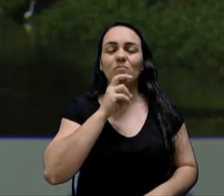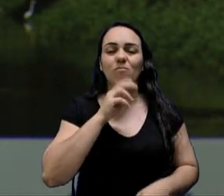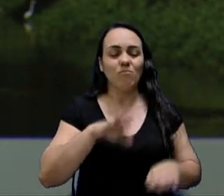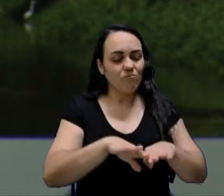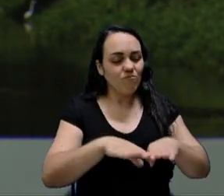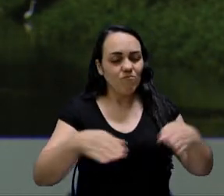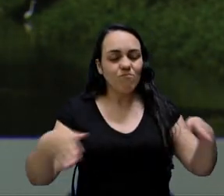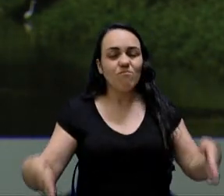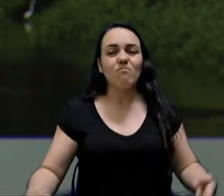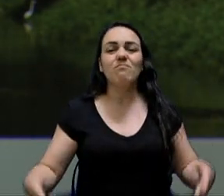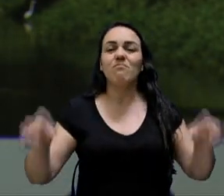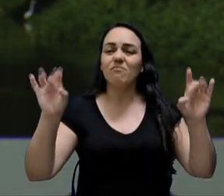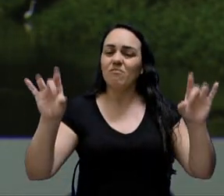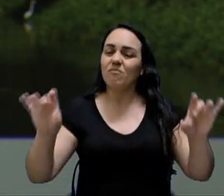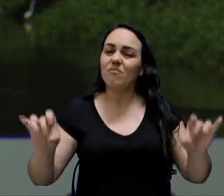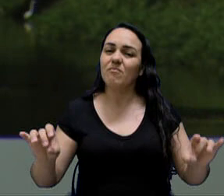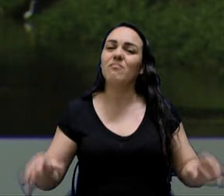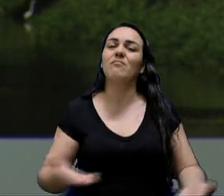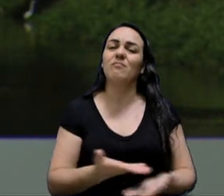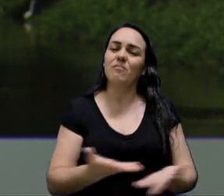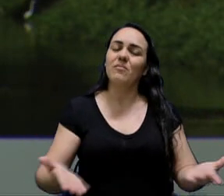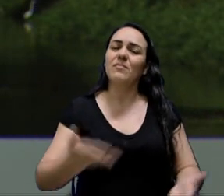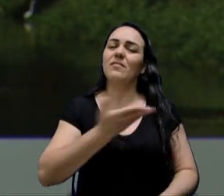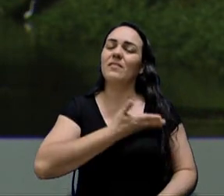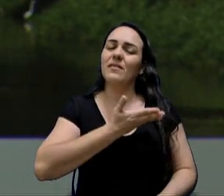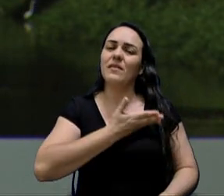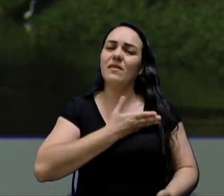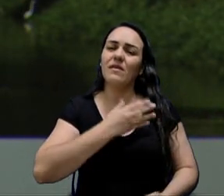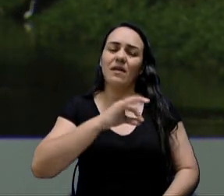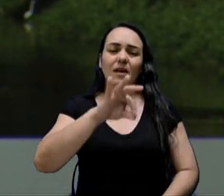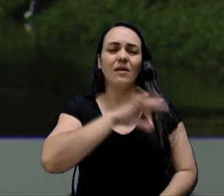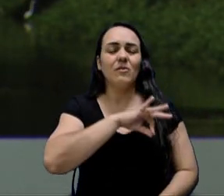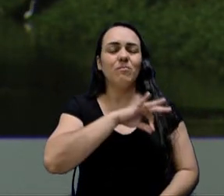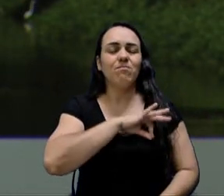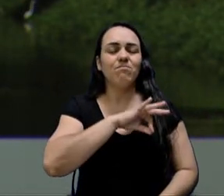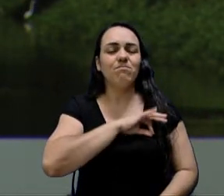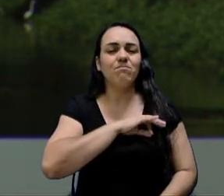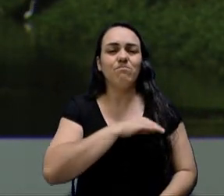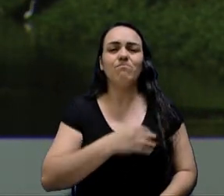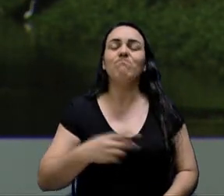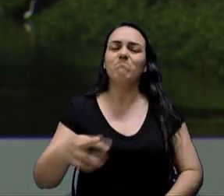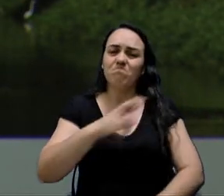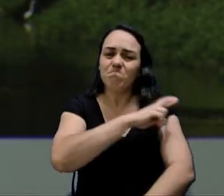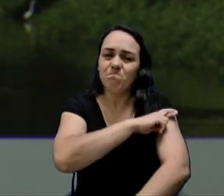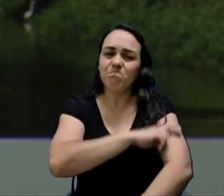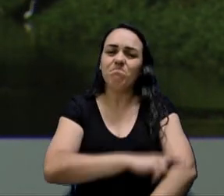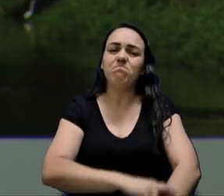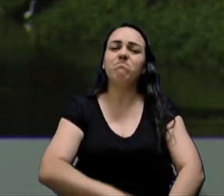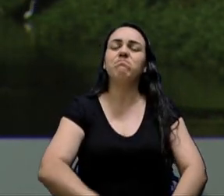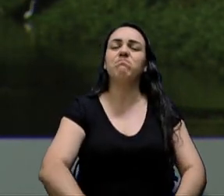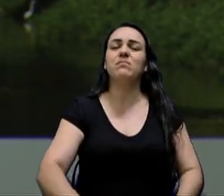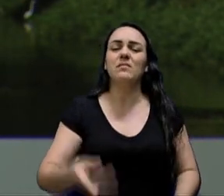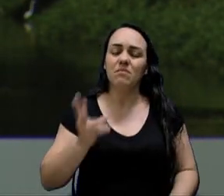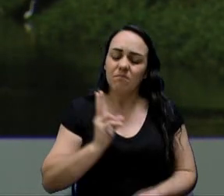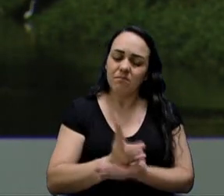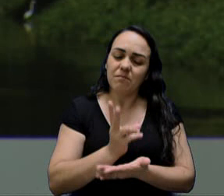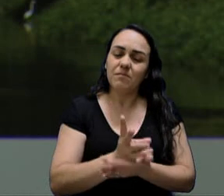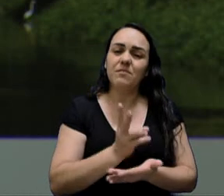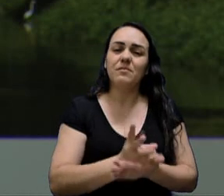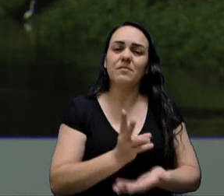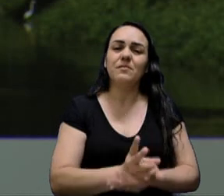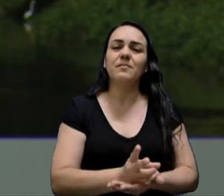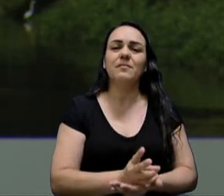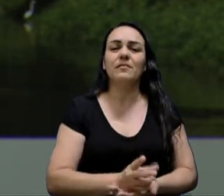mesa, Coronel Galende, todos da Polícia Militar, que eu tenho extremo respeito e admiração. Doutor